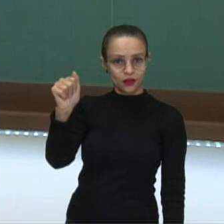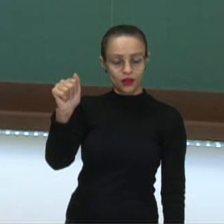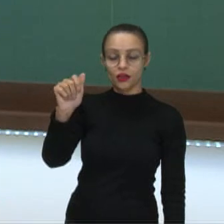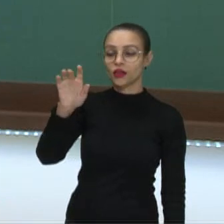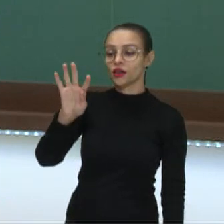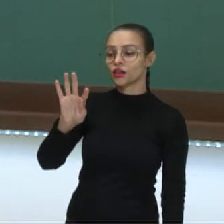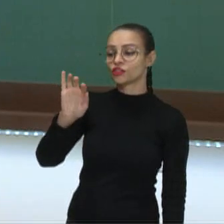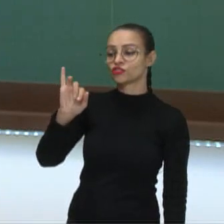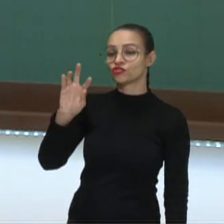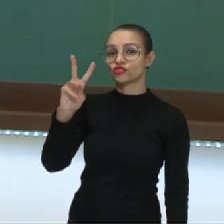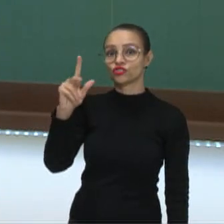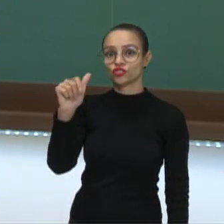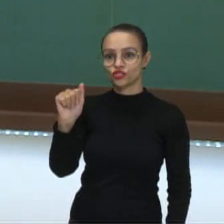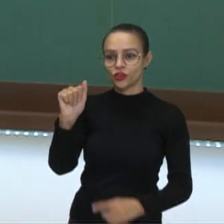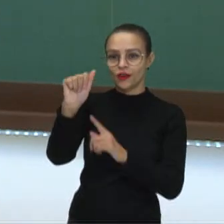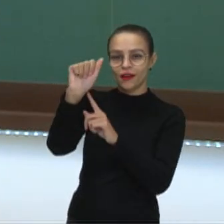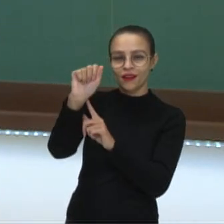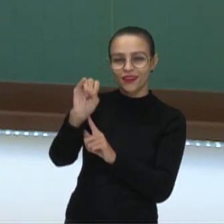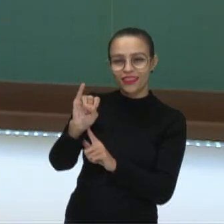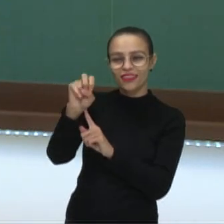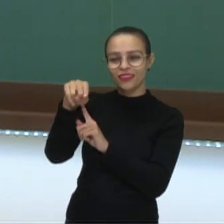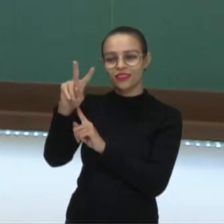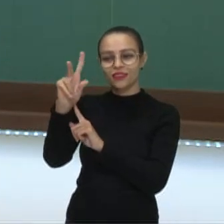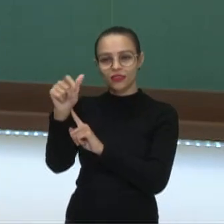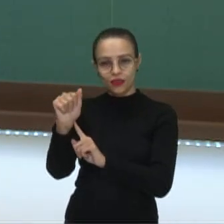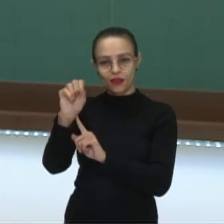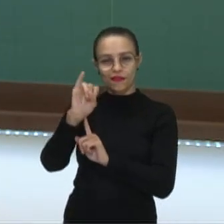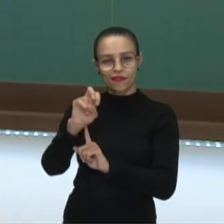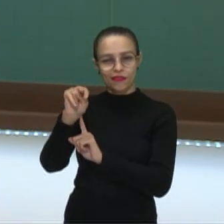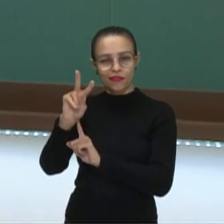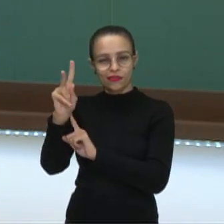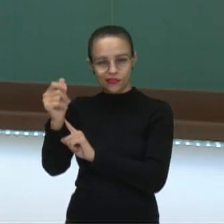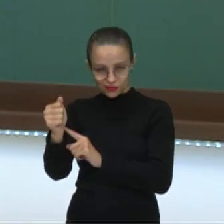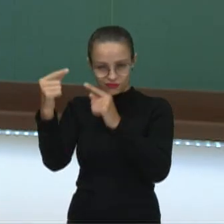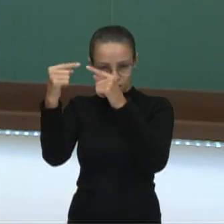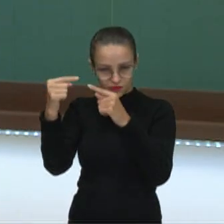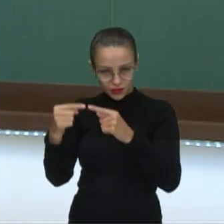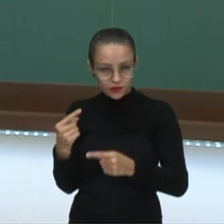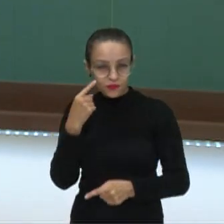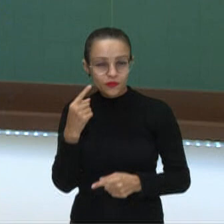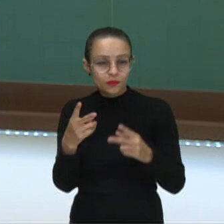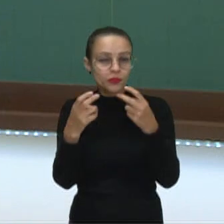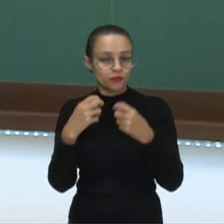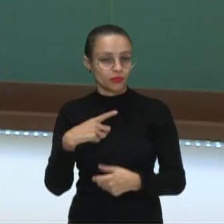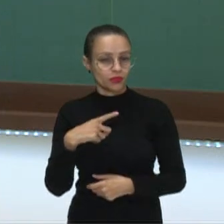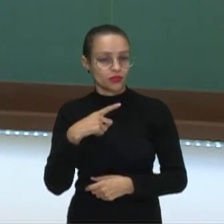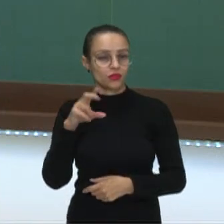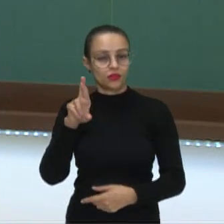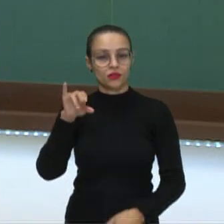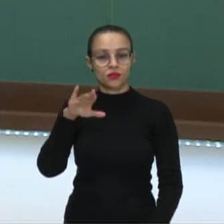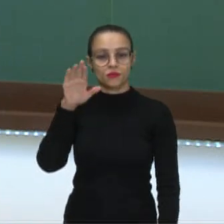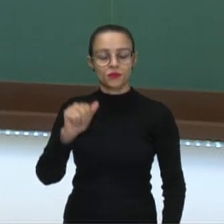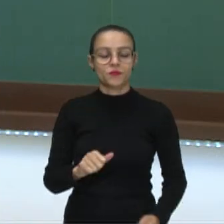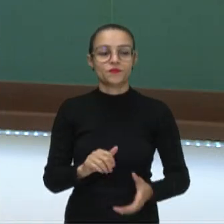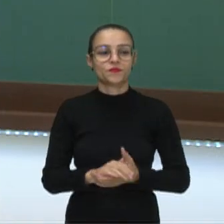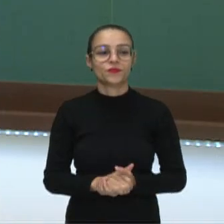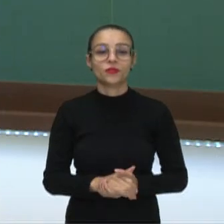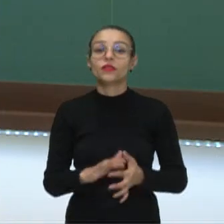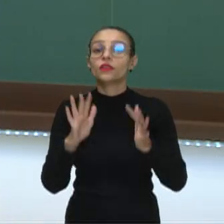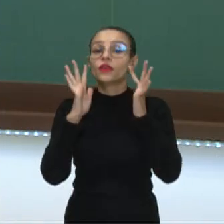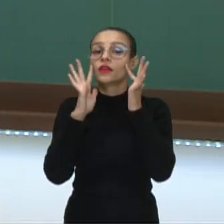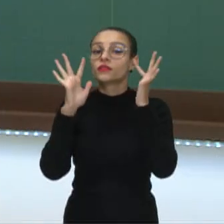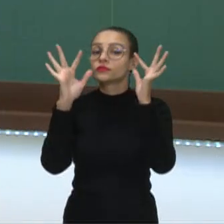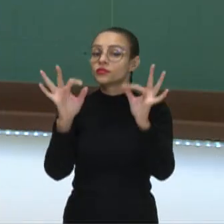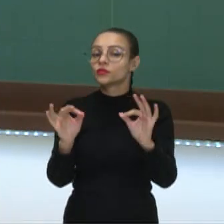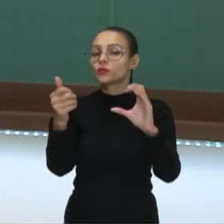tinha, noitinha. Chamava e pastava. Percebeu que aqui já aparecem rimas também. Vamos nos ater